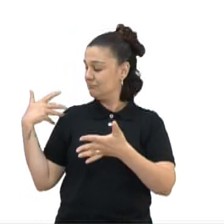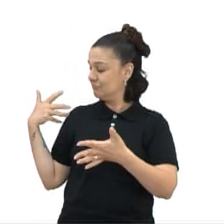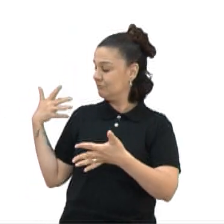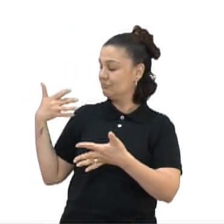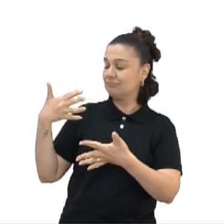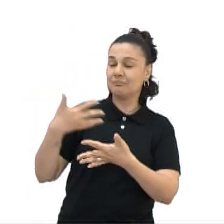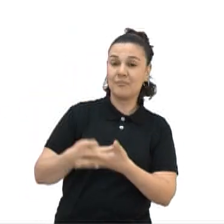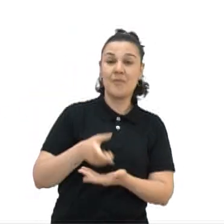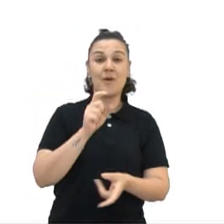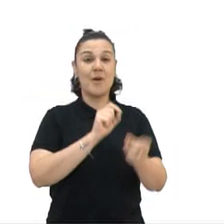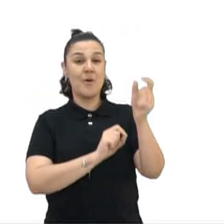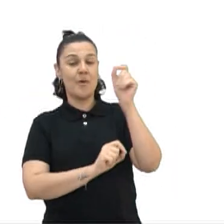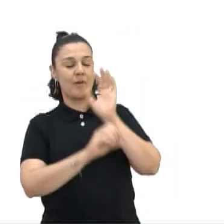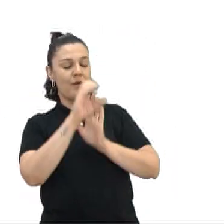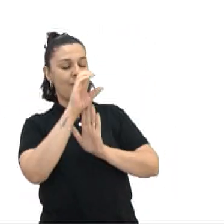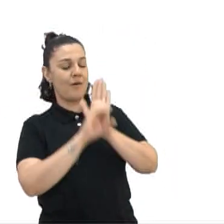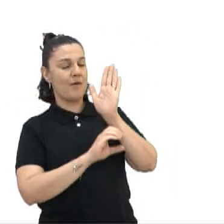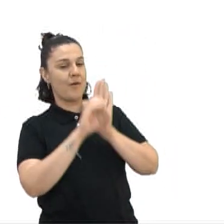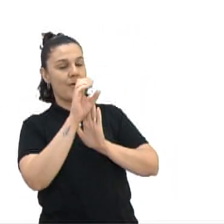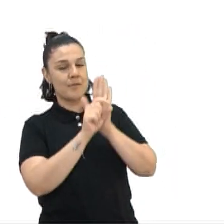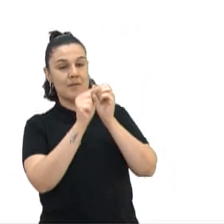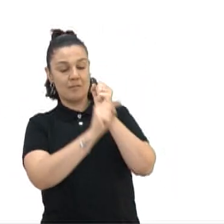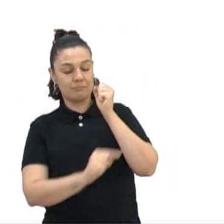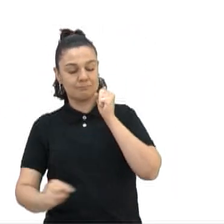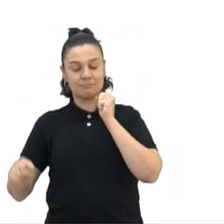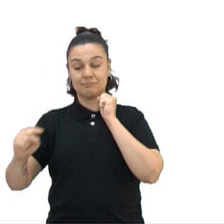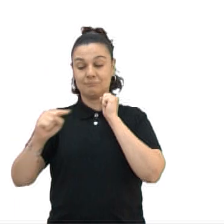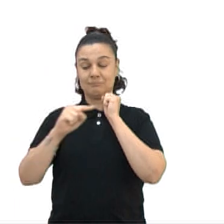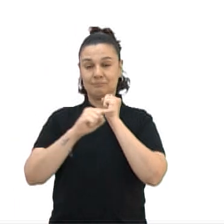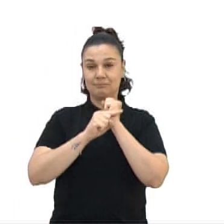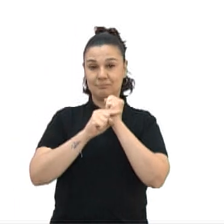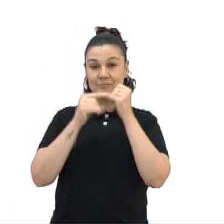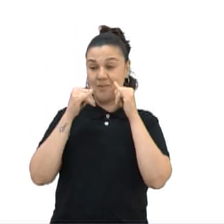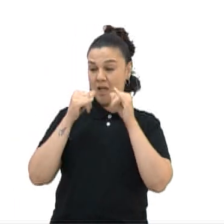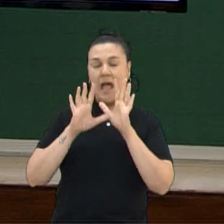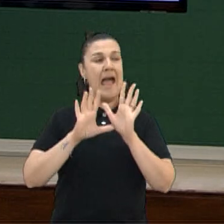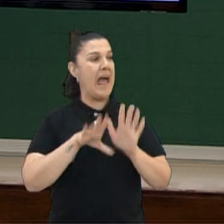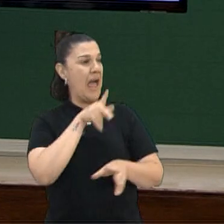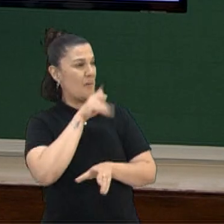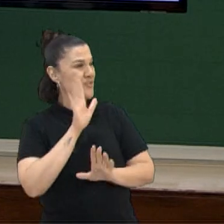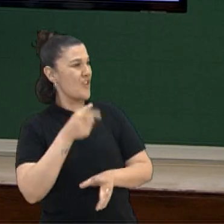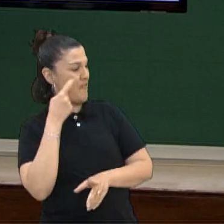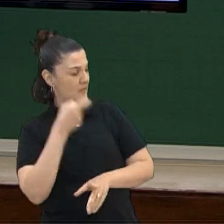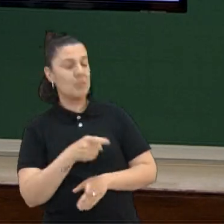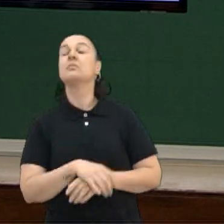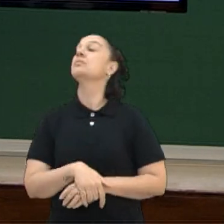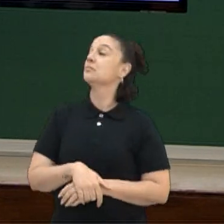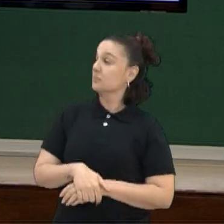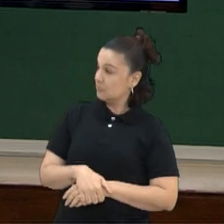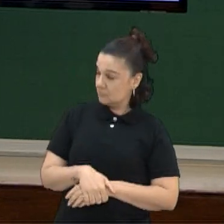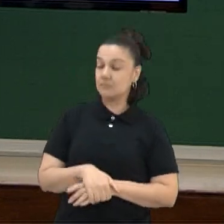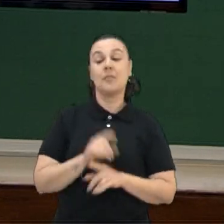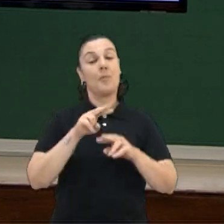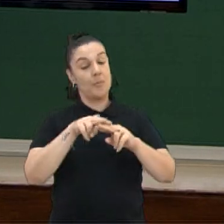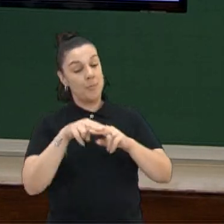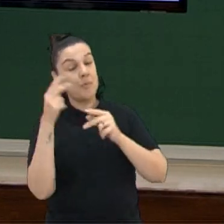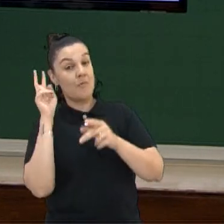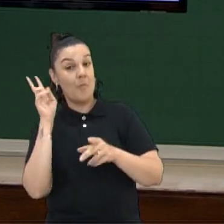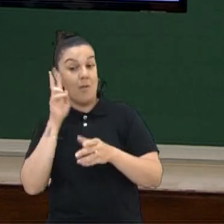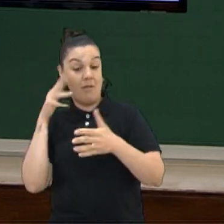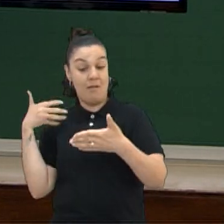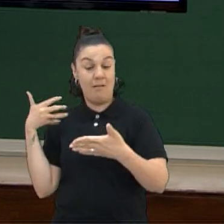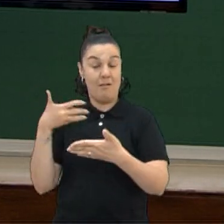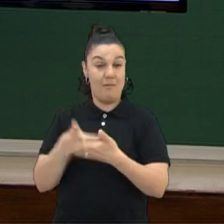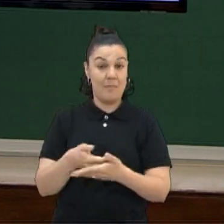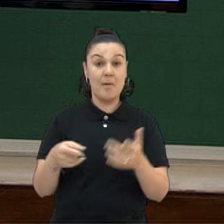com vocês o conceito da eletronegatividade. Ah, professor, mas a gente já viu. Sim, nós vimos, por isso que nós vamos